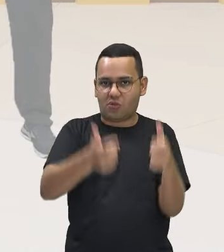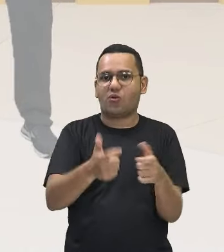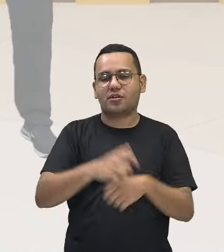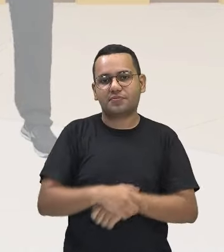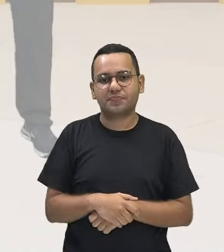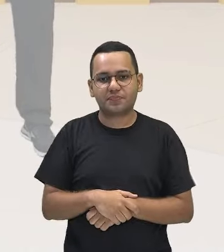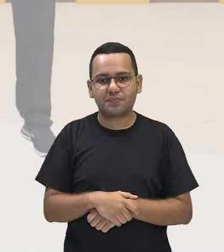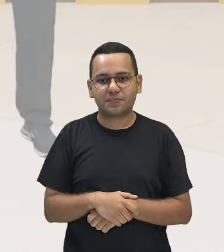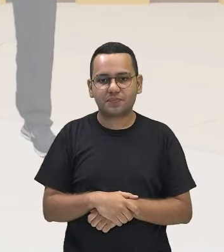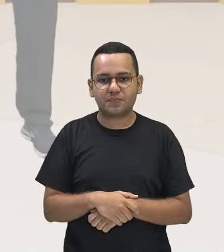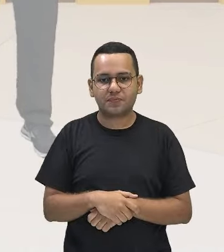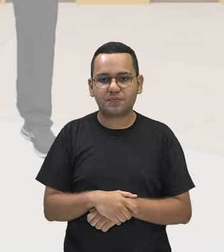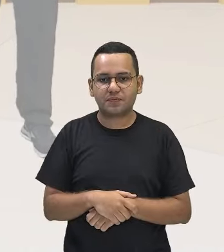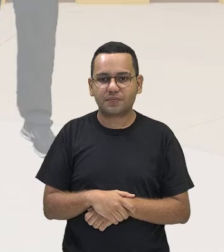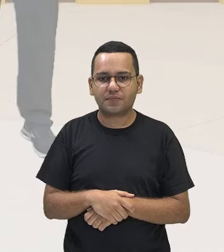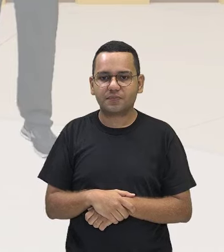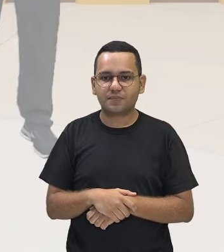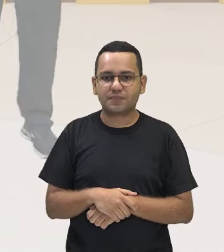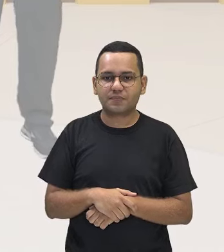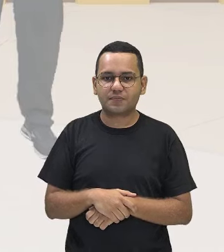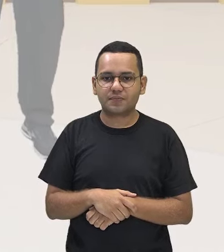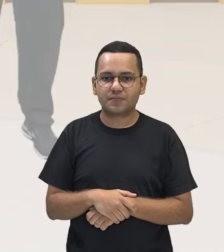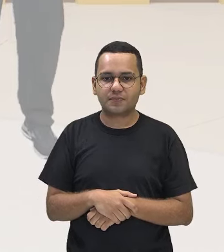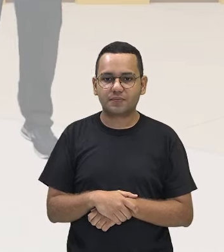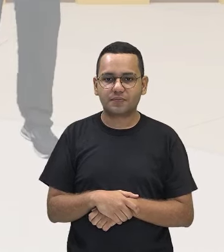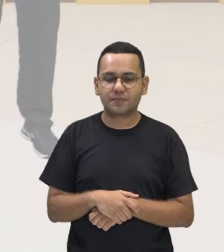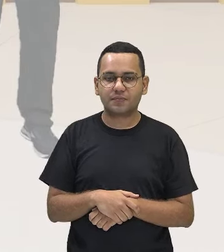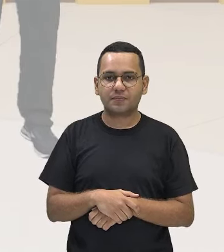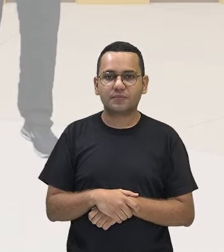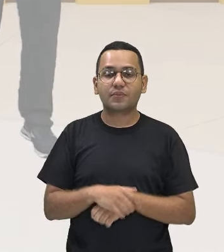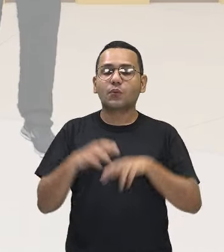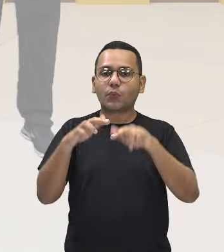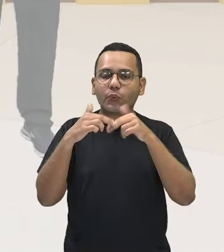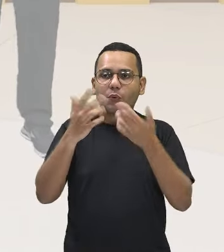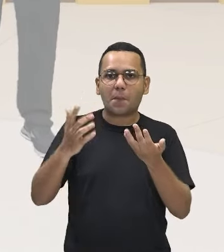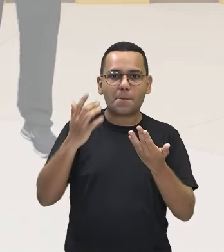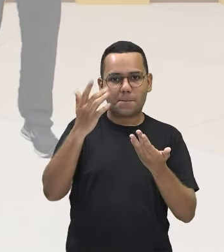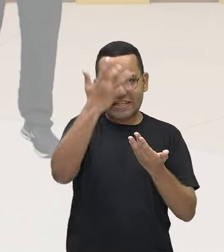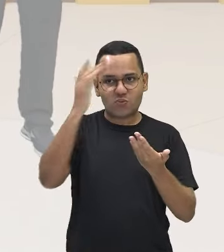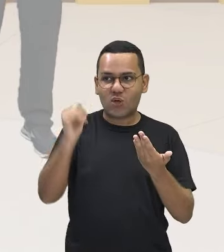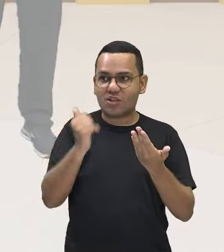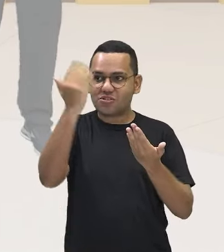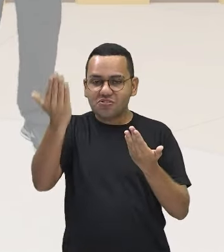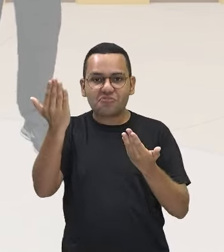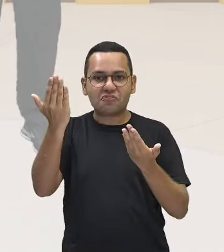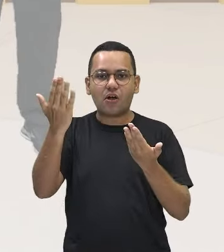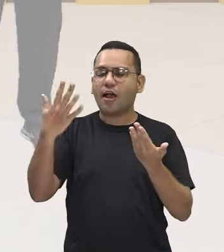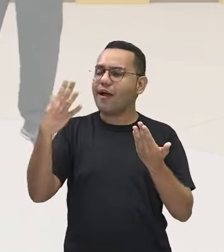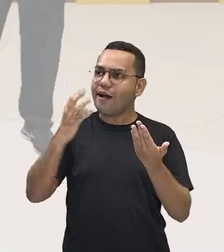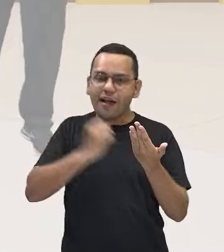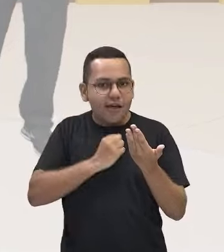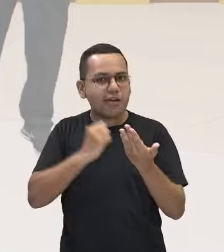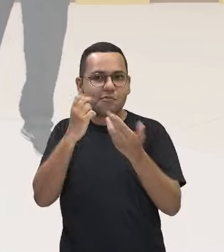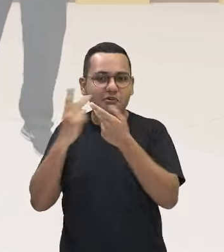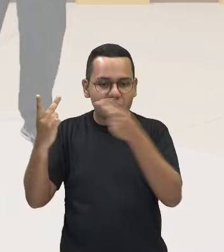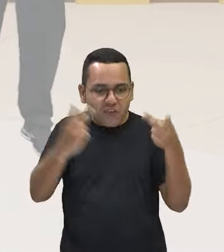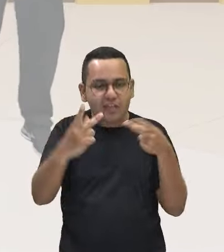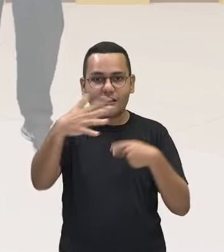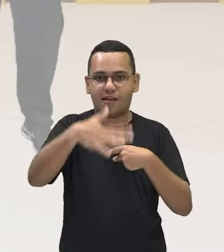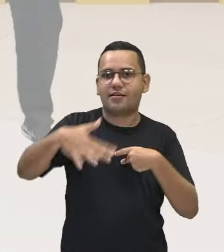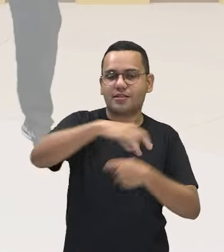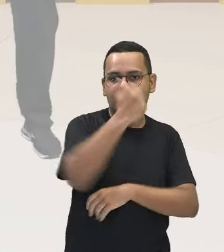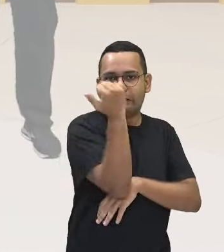estrangeiro adora visitar a natureza, né? Com certeza. Ainda mais a nossa, né? Que